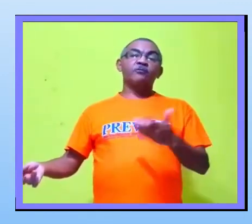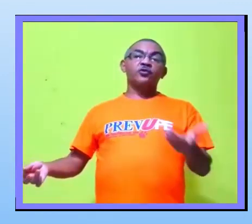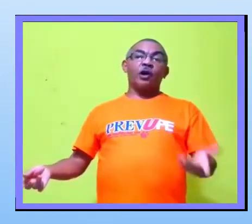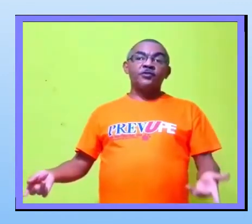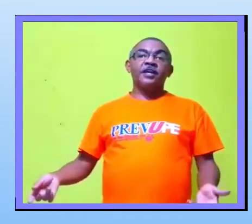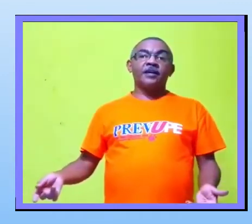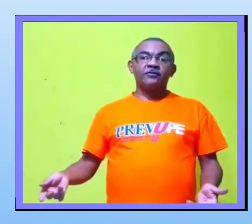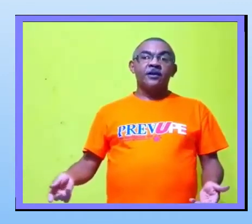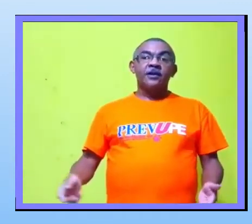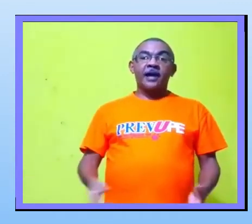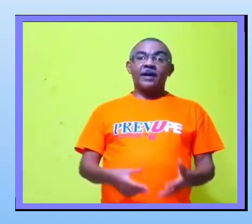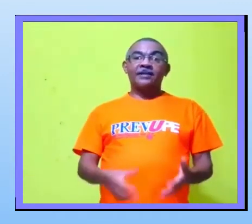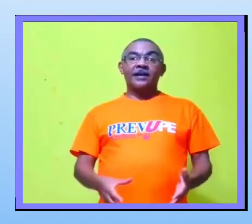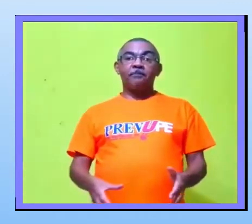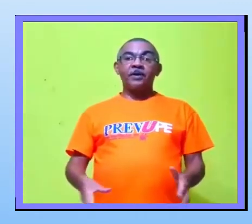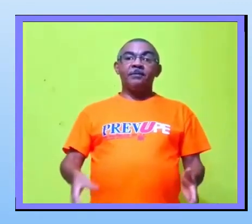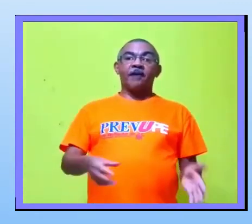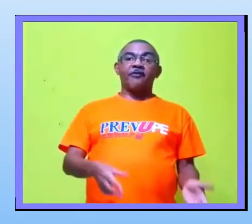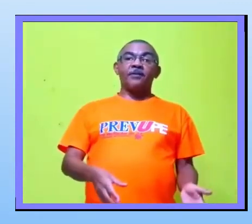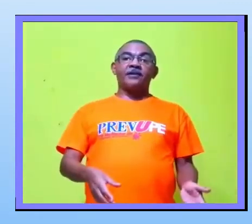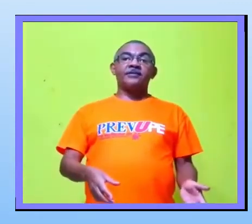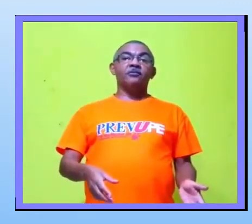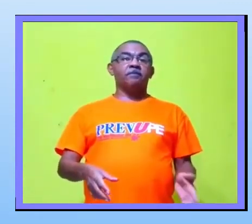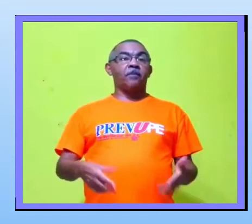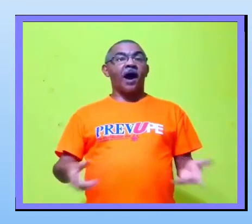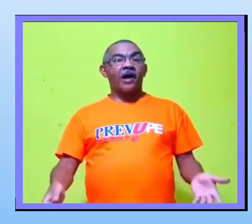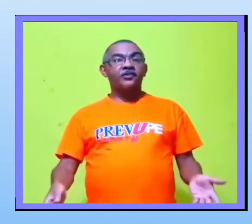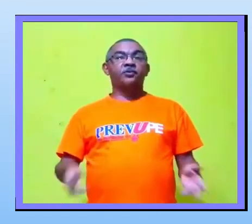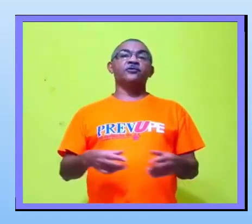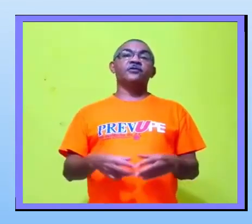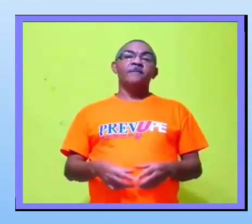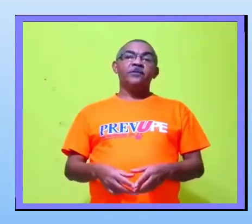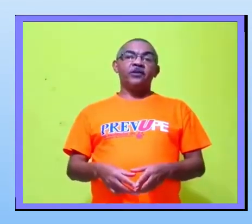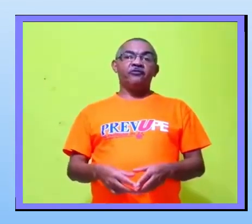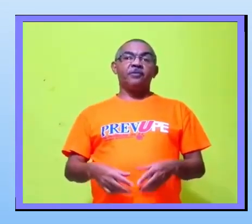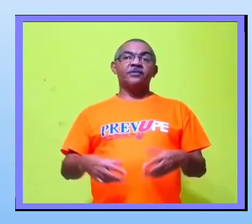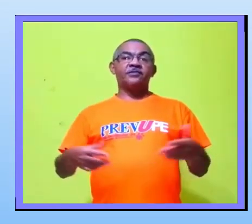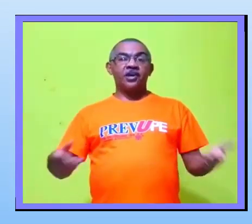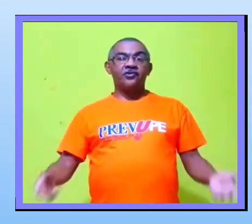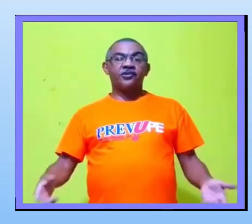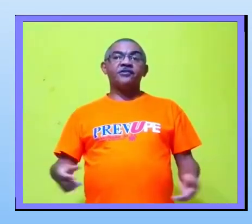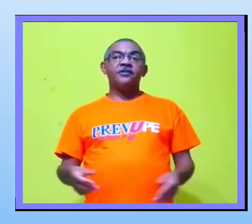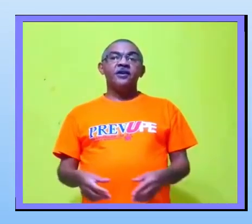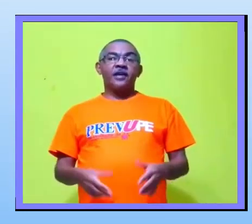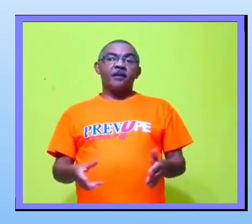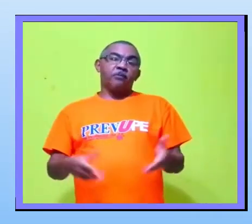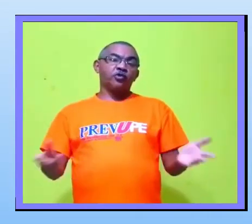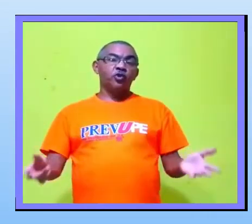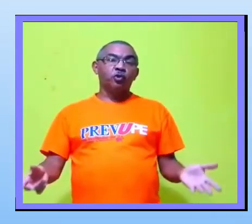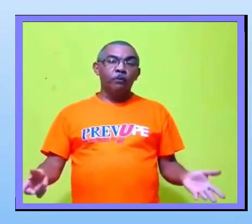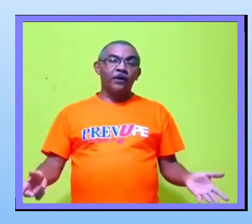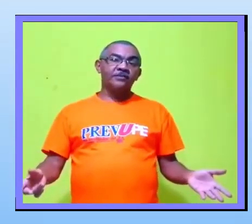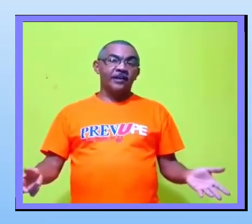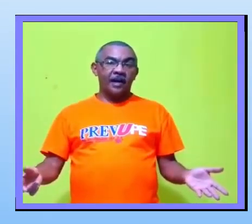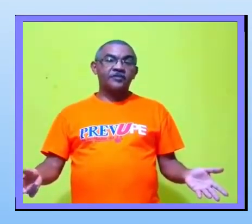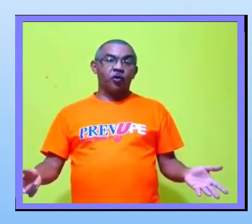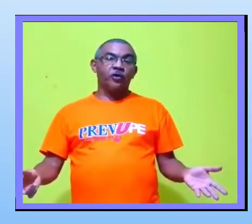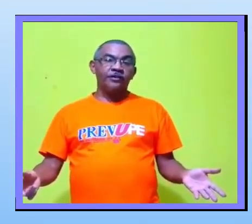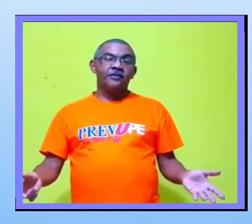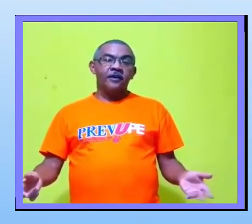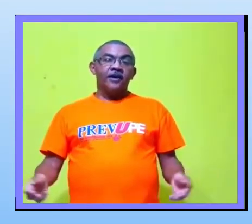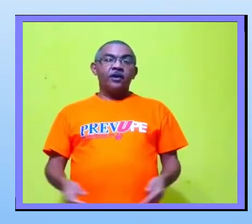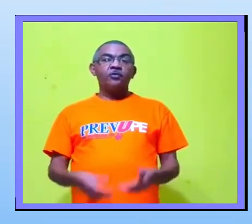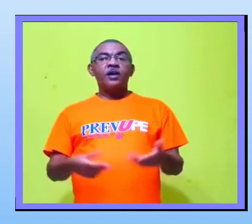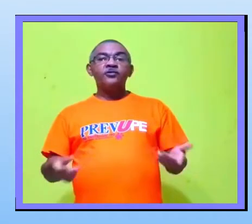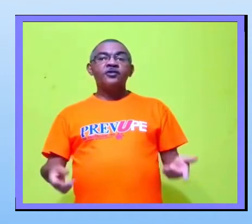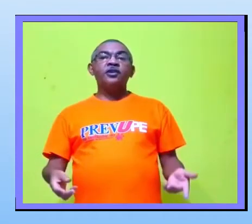Nós temos os alcenos, que é a matéria-prima na fabricação de plásticos e fibras têxteis, né? Possui duplas